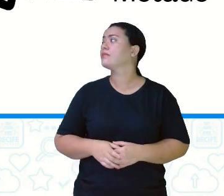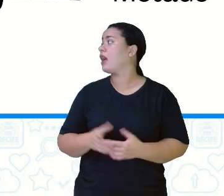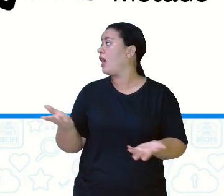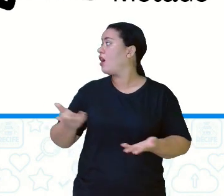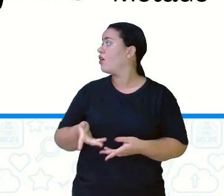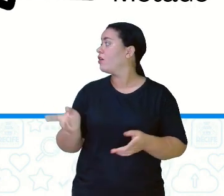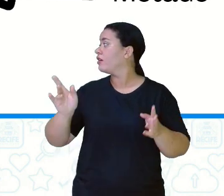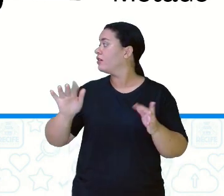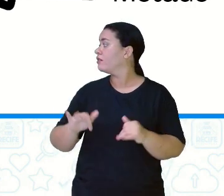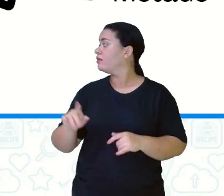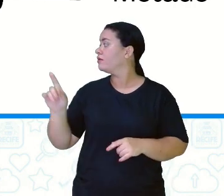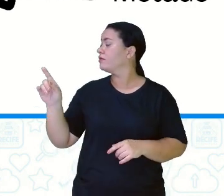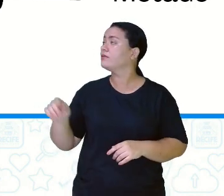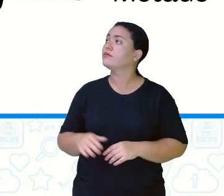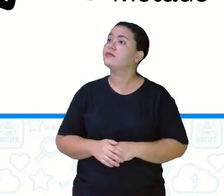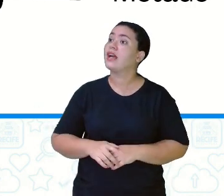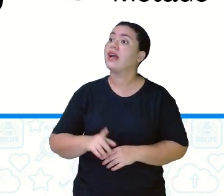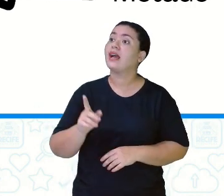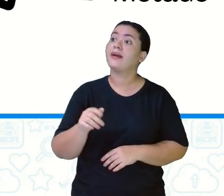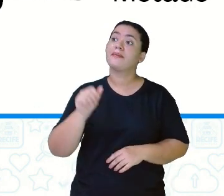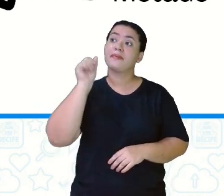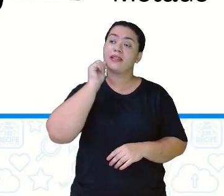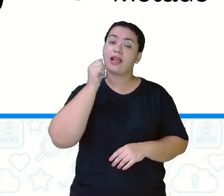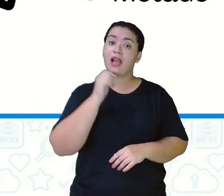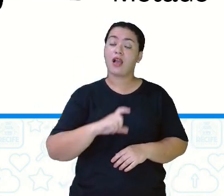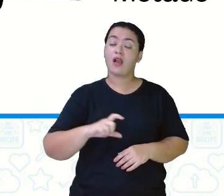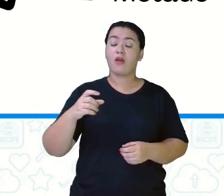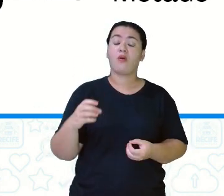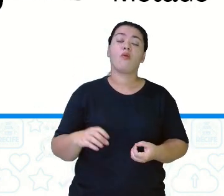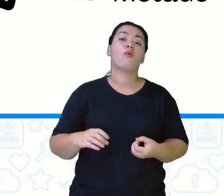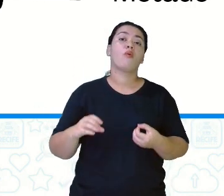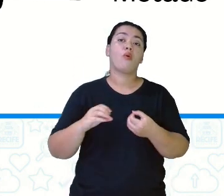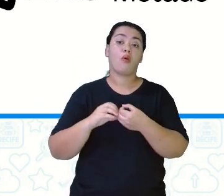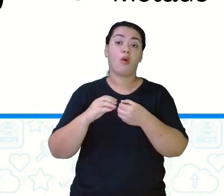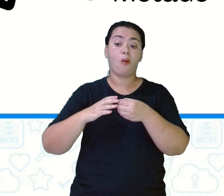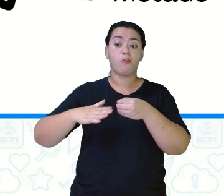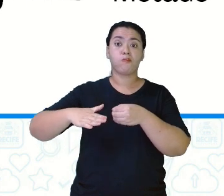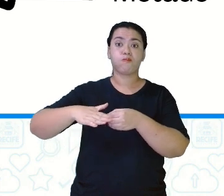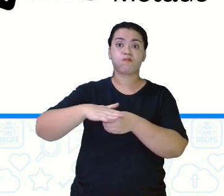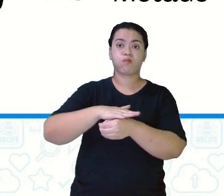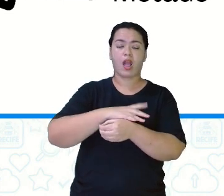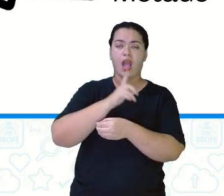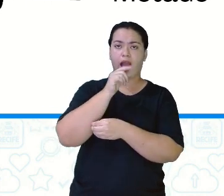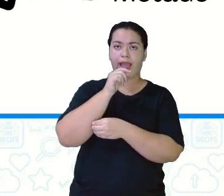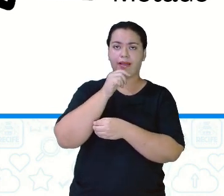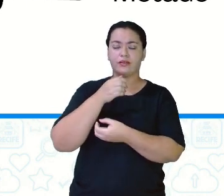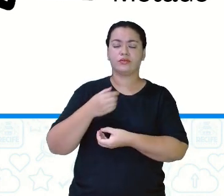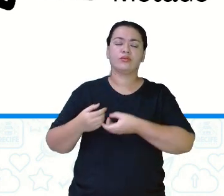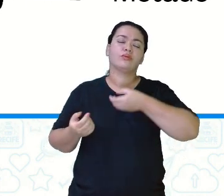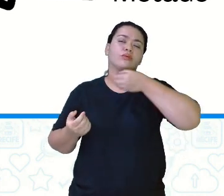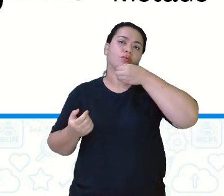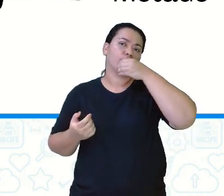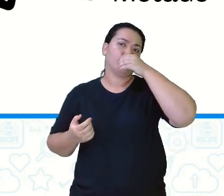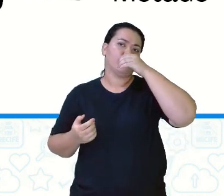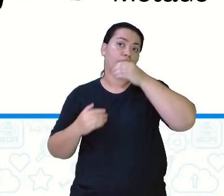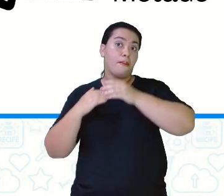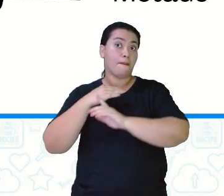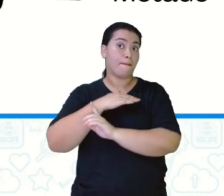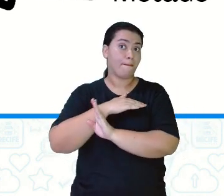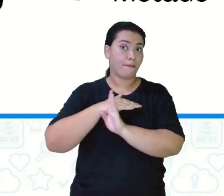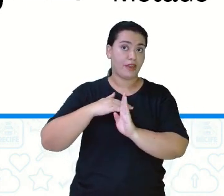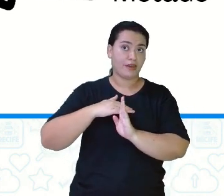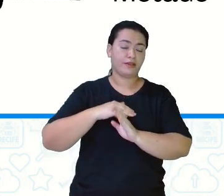fechar. Ana estava com um copo cheio de água e tomou a metade. Isso aí vocês já